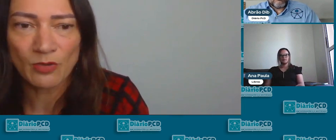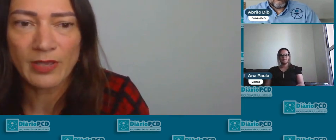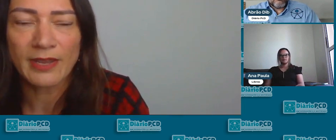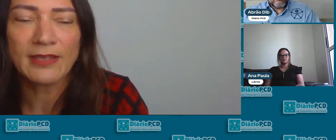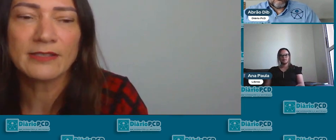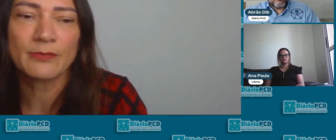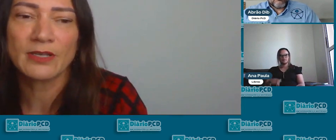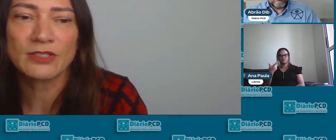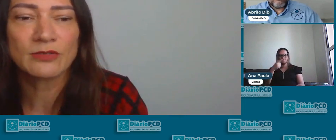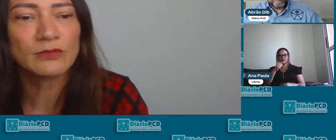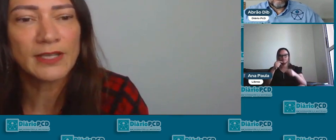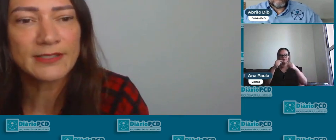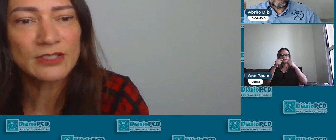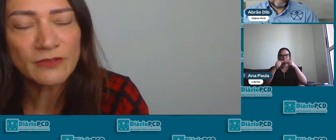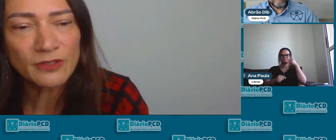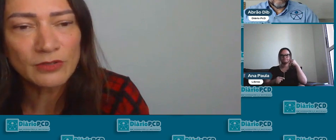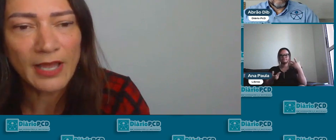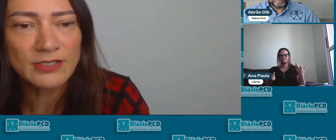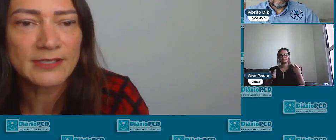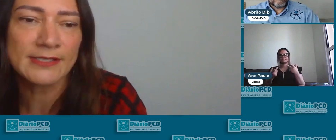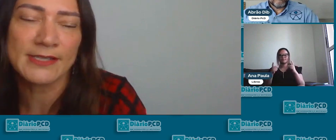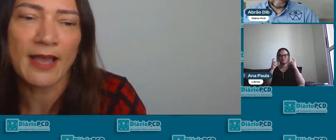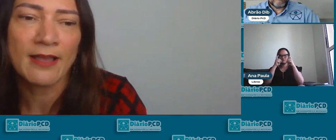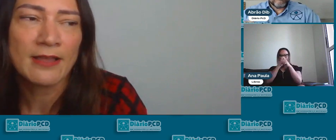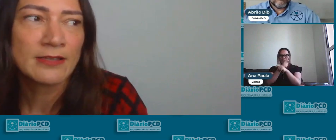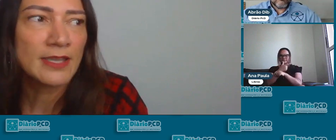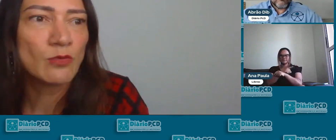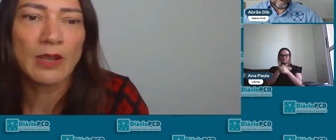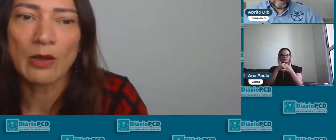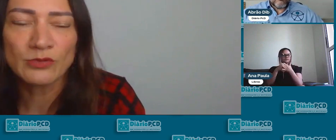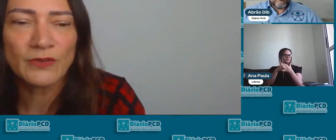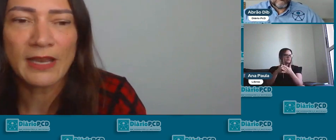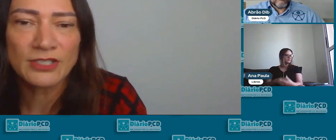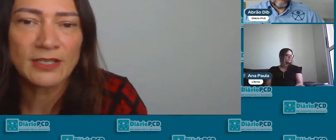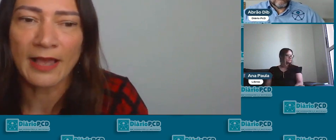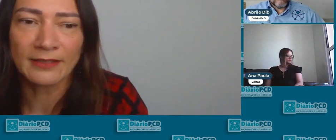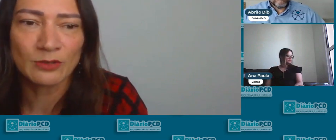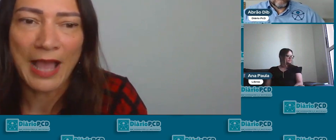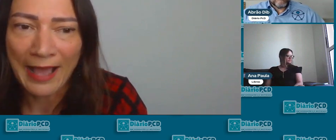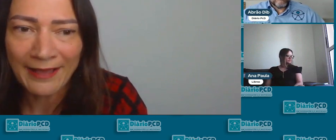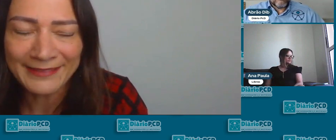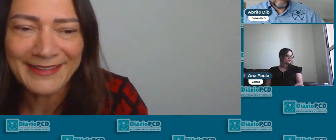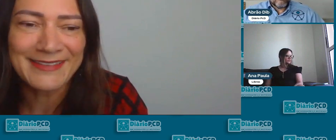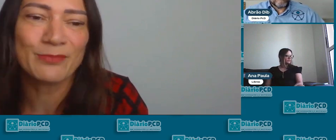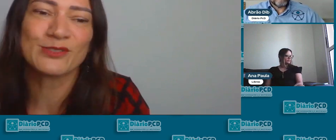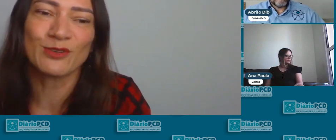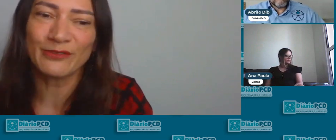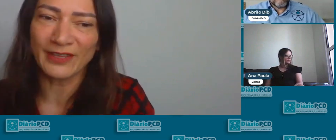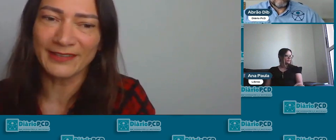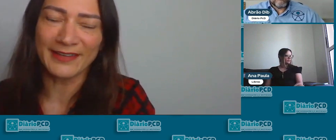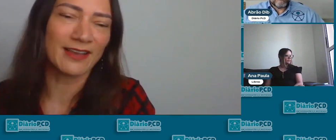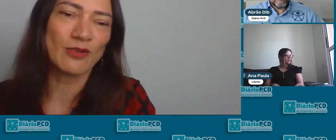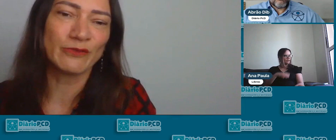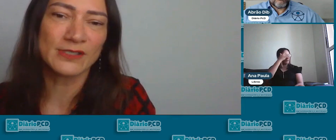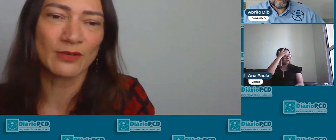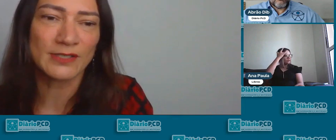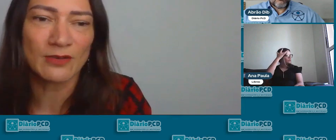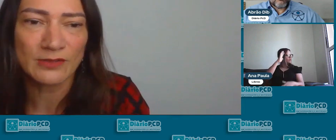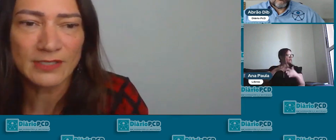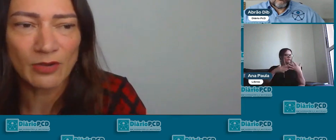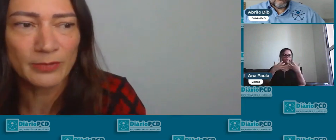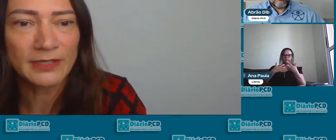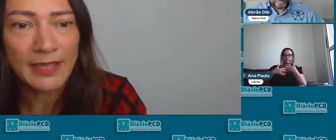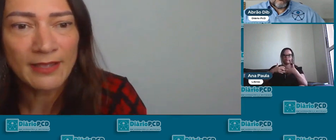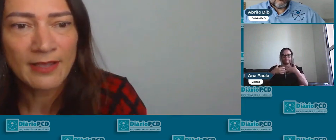ter mais incoerência, para a gente não ter essa dificuldade de acessar, que é um laudo diferente em cada lugar, né? E a pessoa fica naquela confusão,